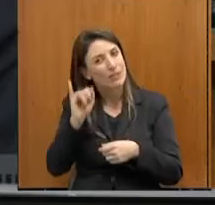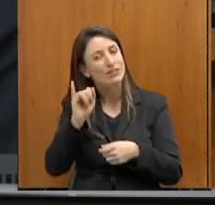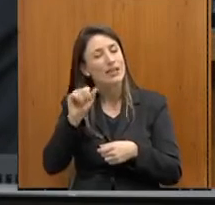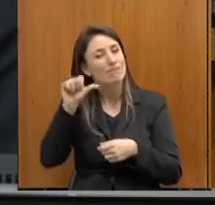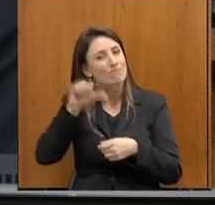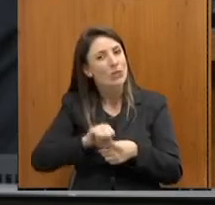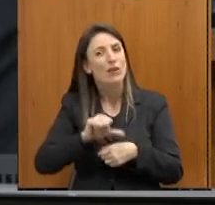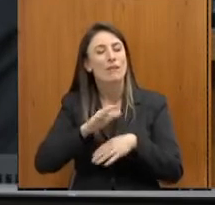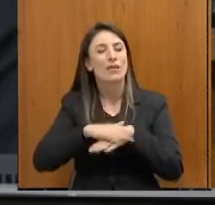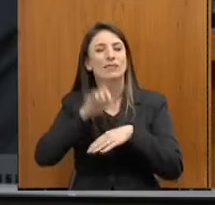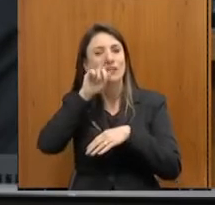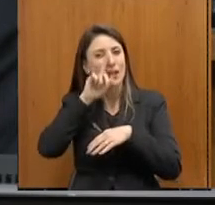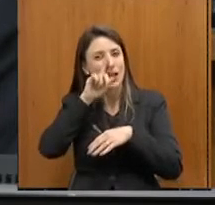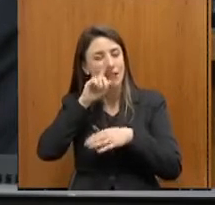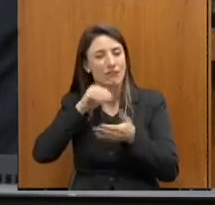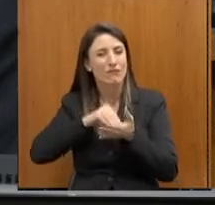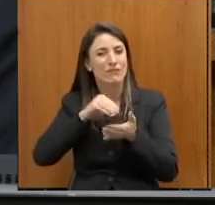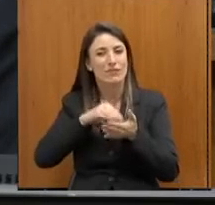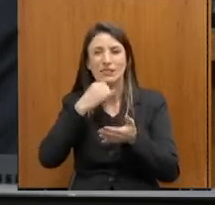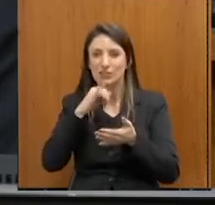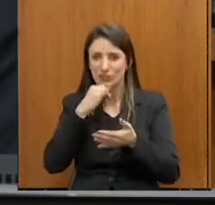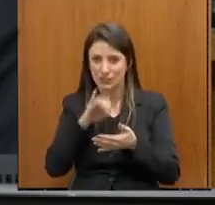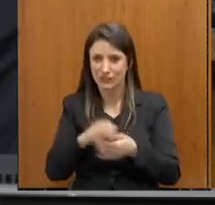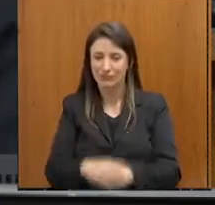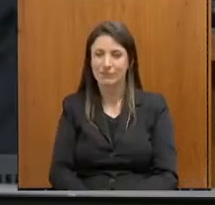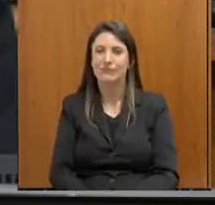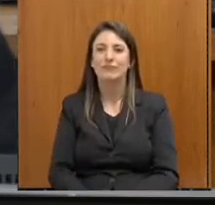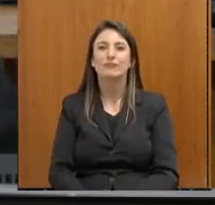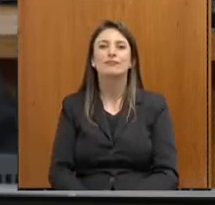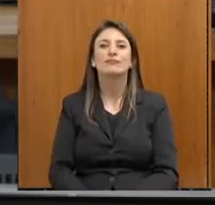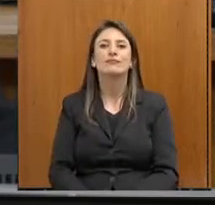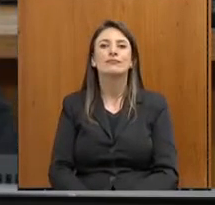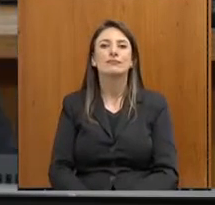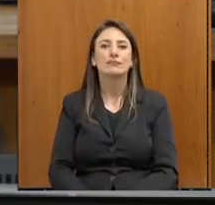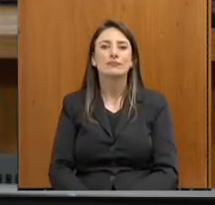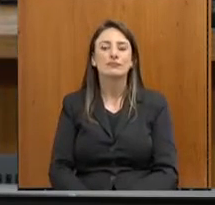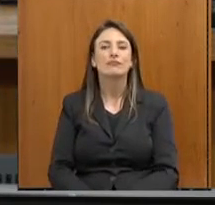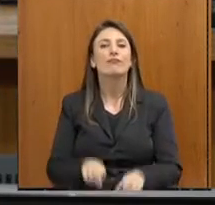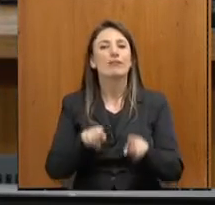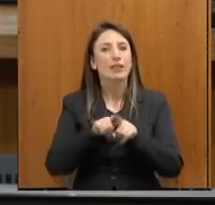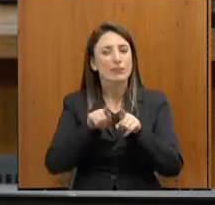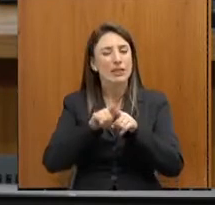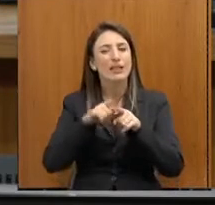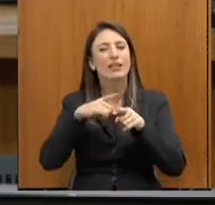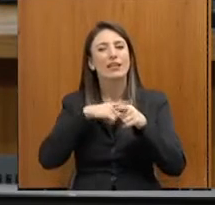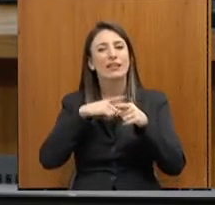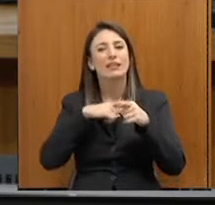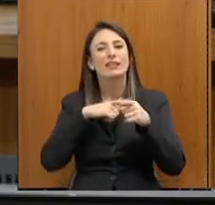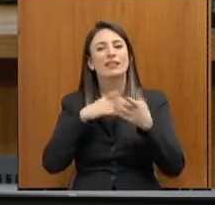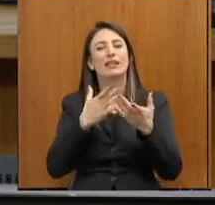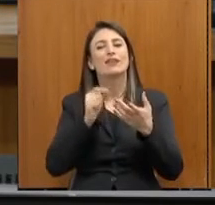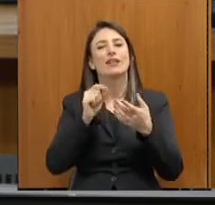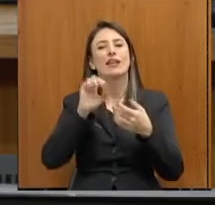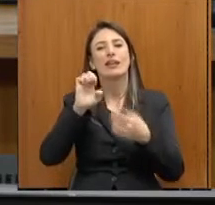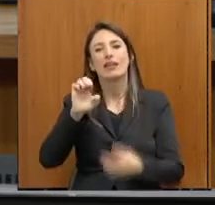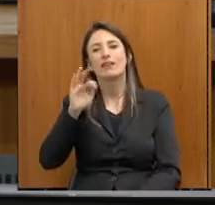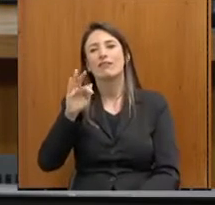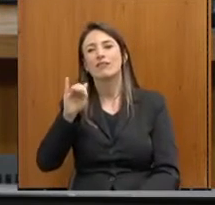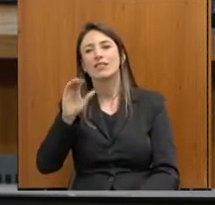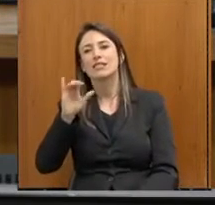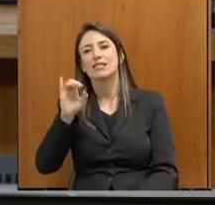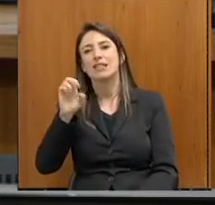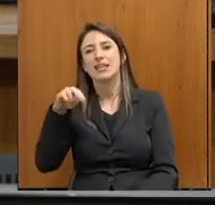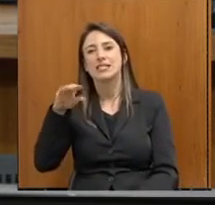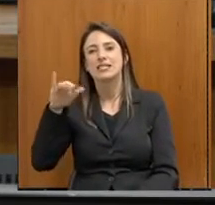instrumentos né e um instrumento da eficiência energética eu diria que é um instrumento que é muito nos